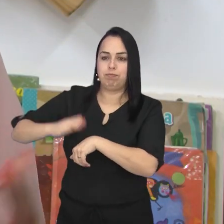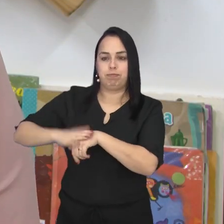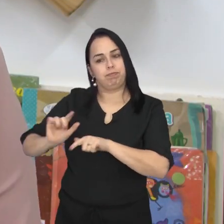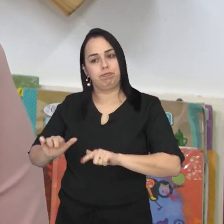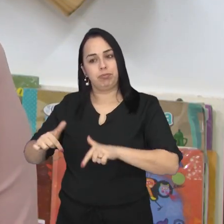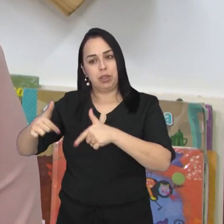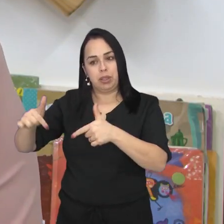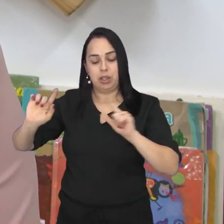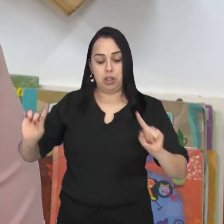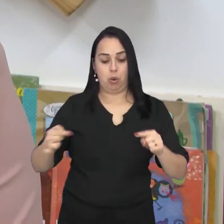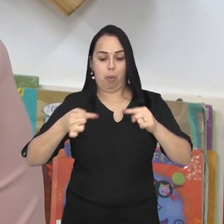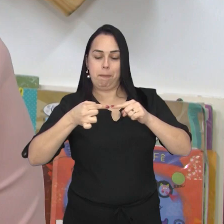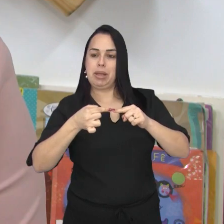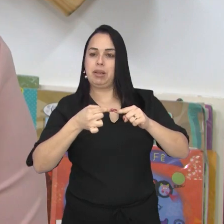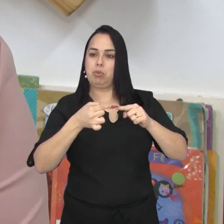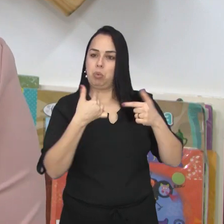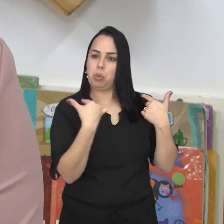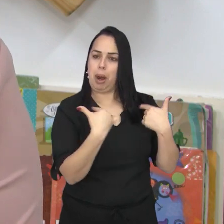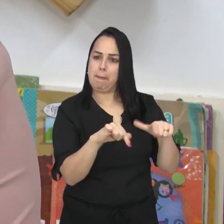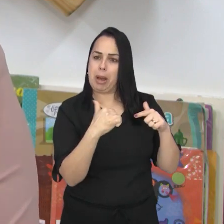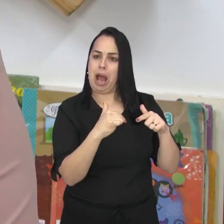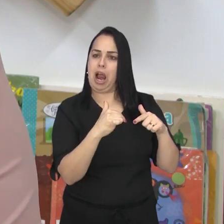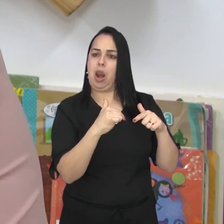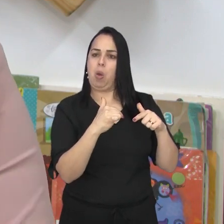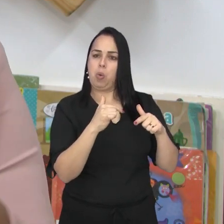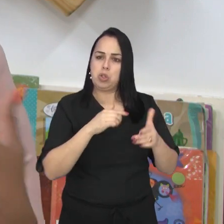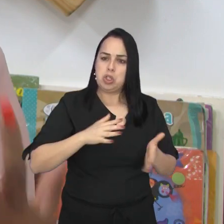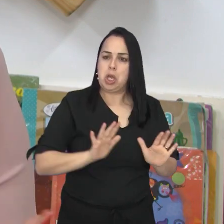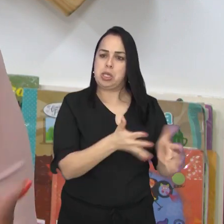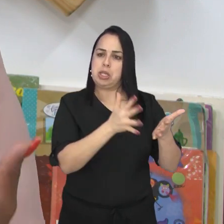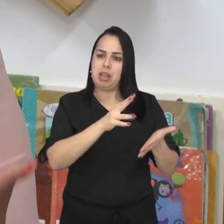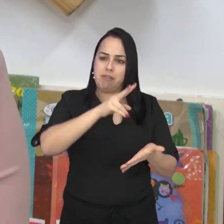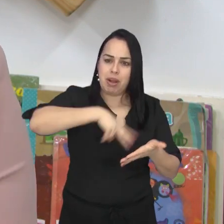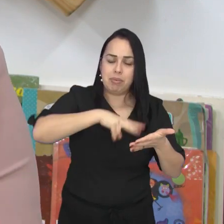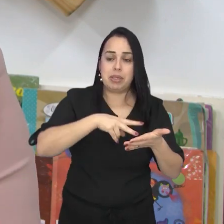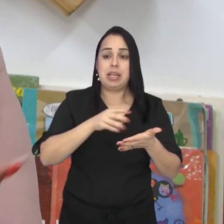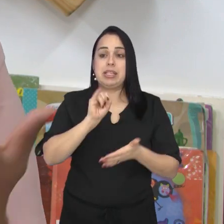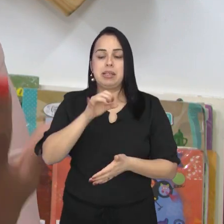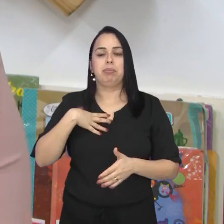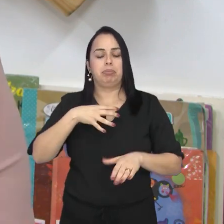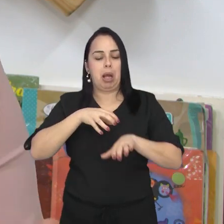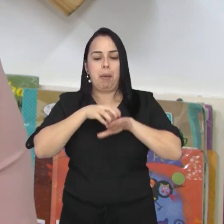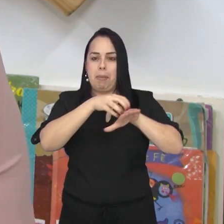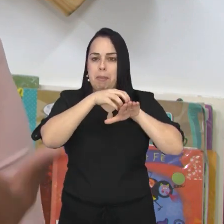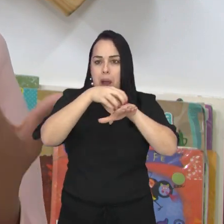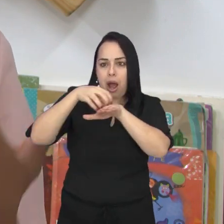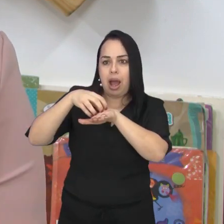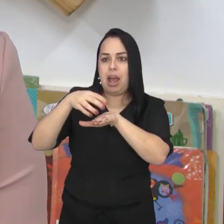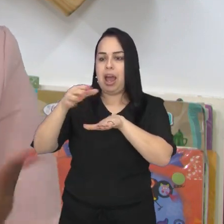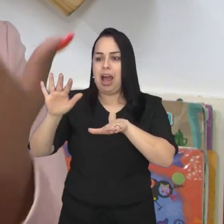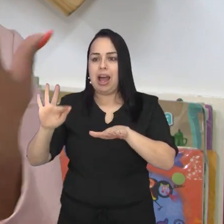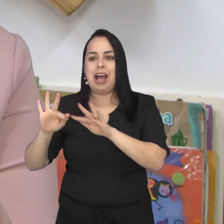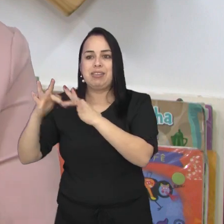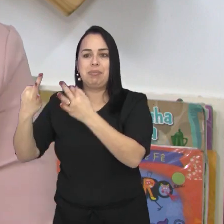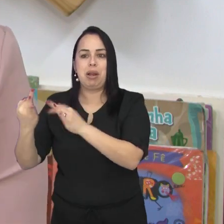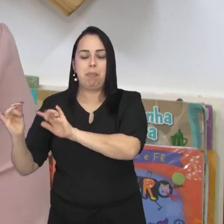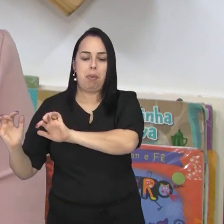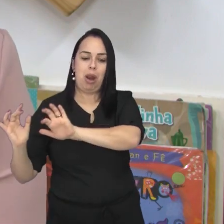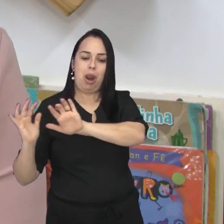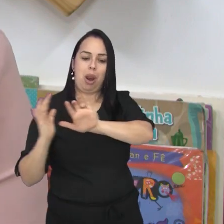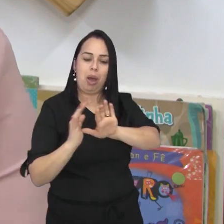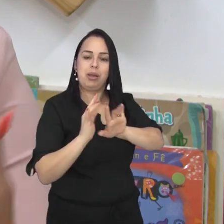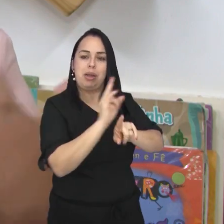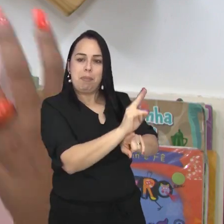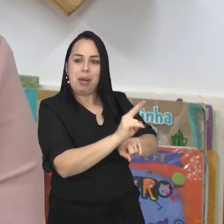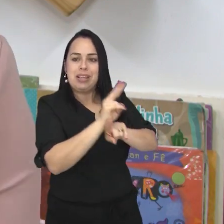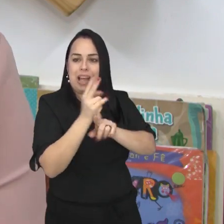públicas que convergem com o trabalho que a gente já desenvolve na escola. Então, se a gente tem um espaço, uma biblioteca itinerante, que as famílias podem buscar o